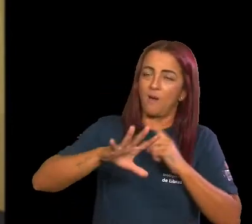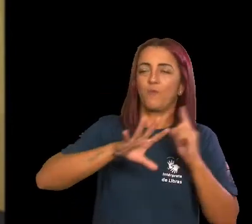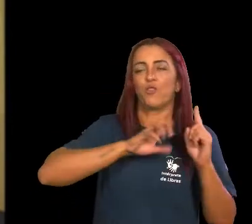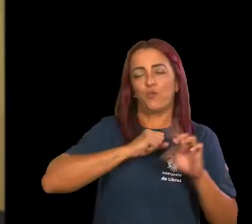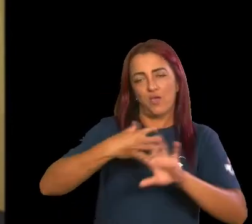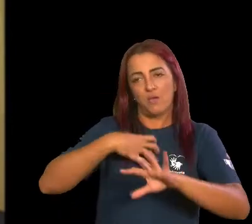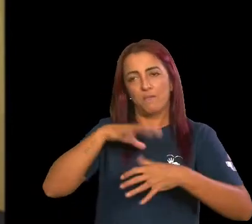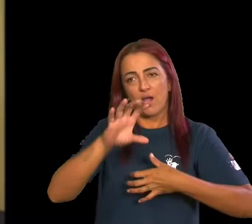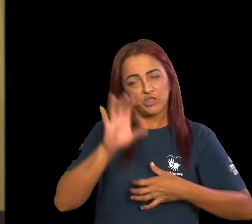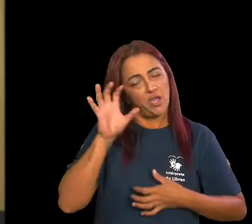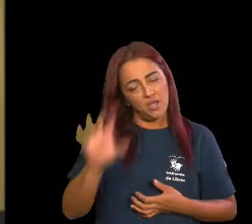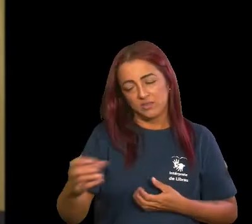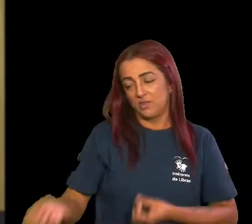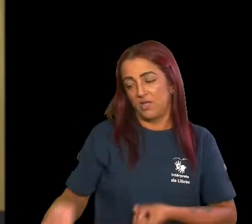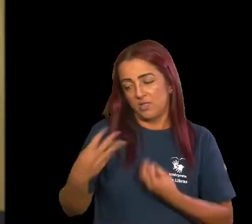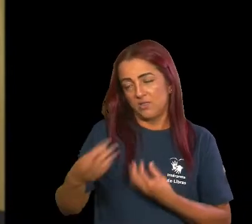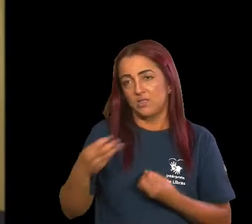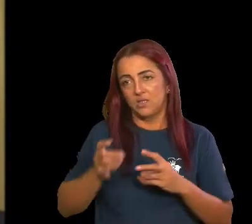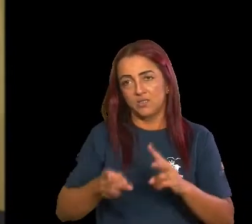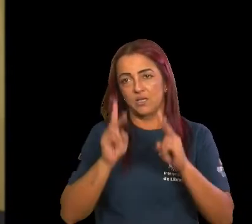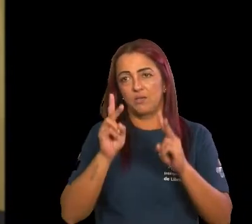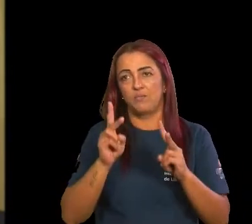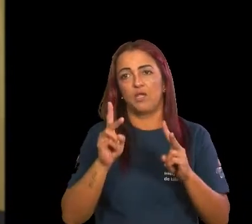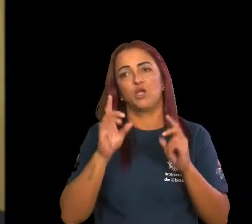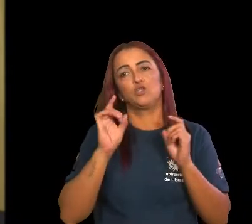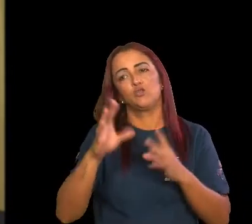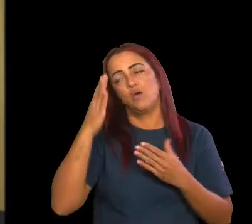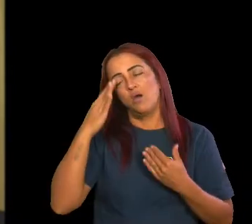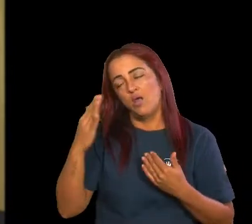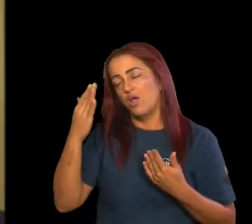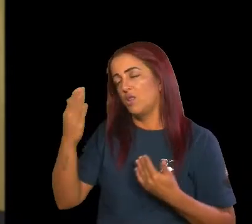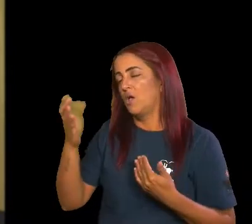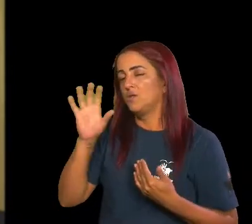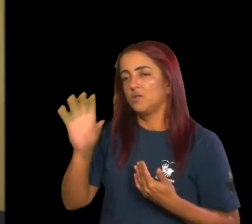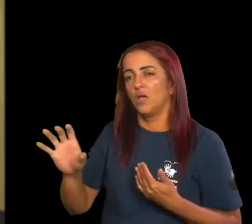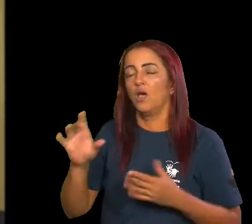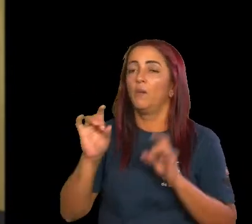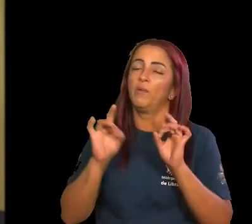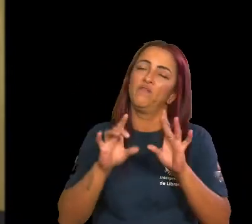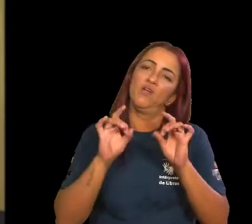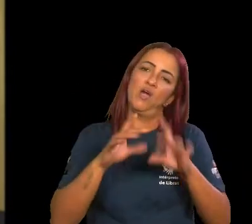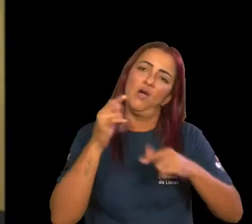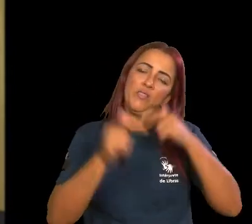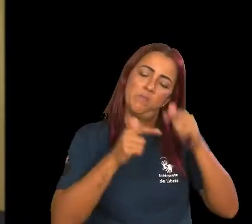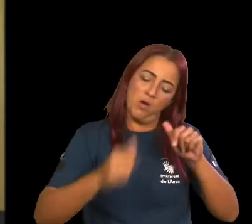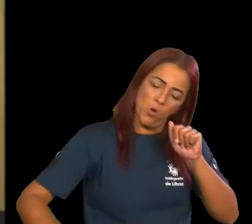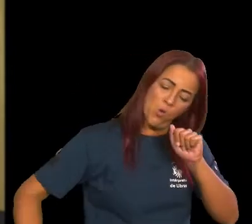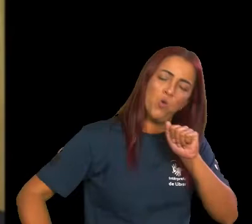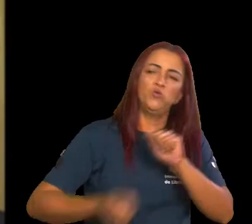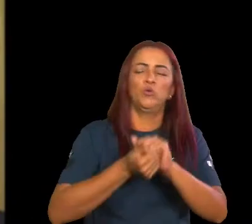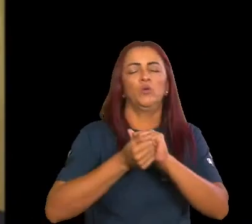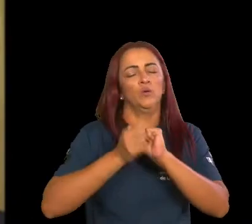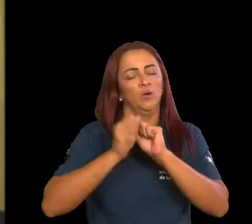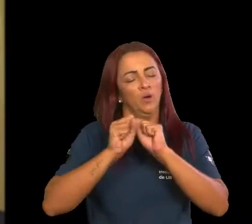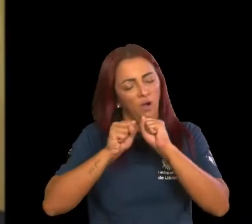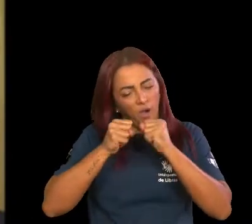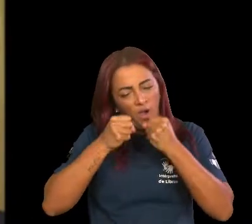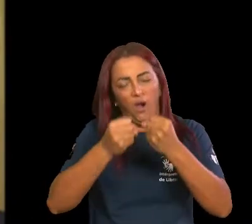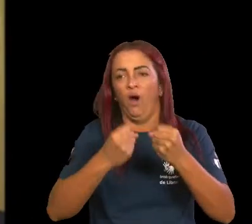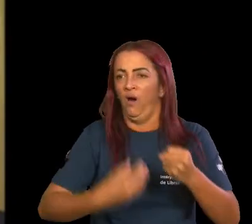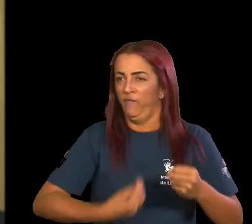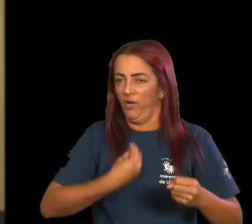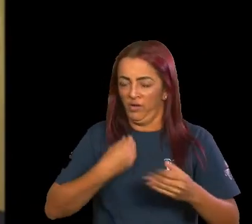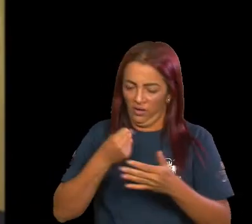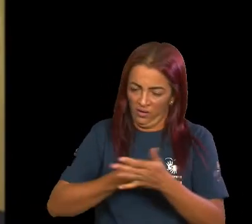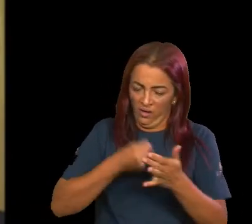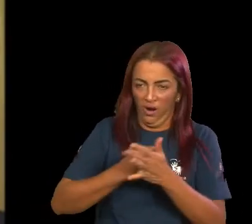empática, e é assim que ele me ensina sempre. Eu só tenho a agradecer pelo privilégio de estarmos juntos nessa vida e na luta